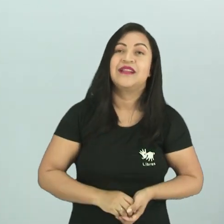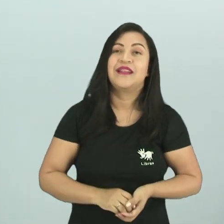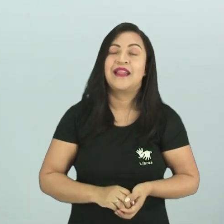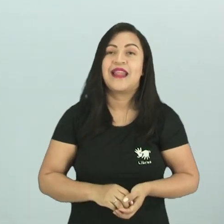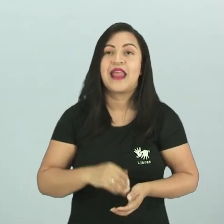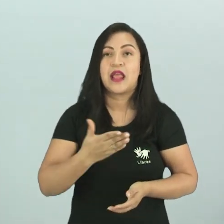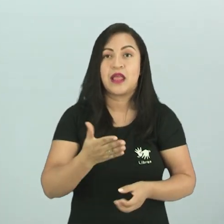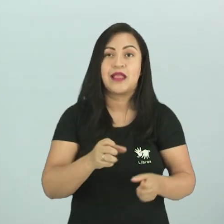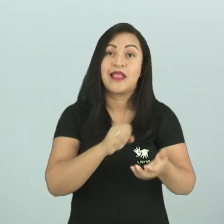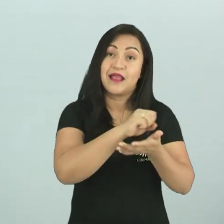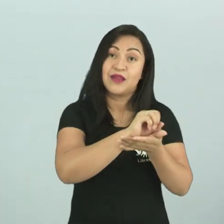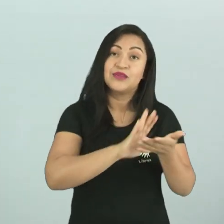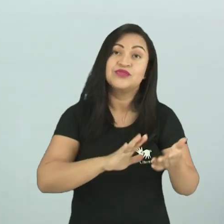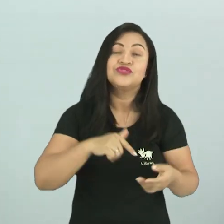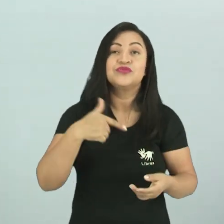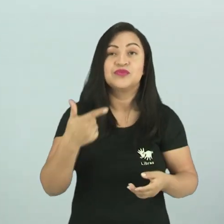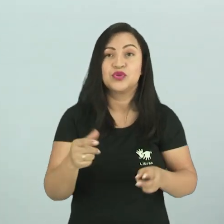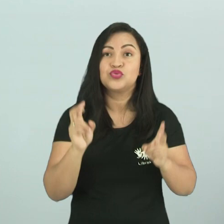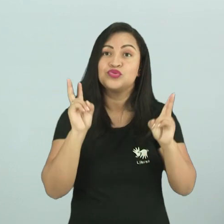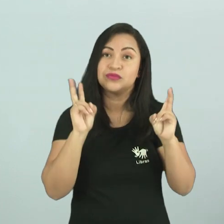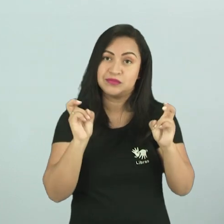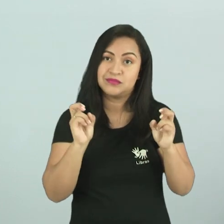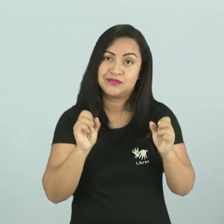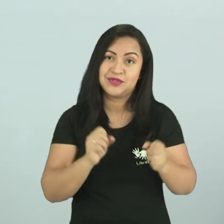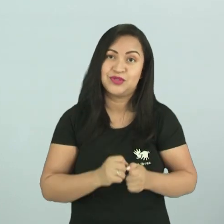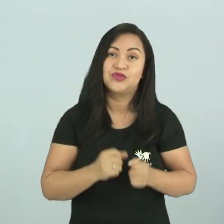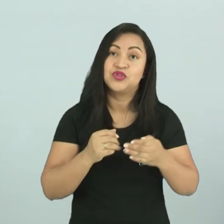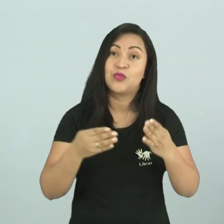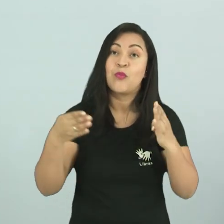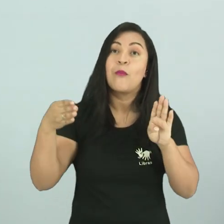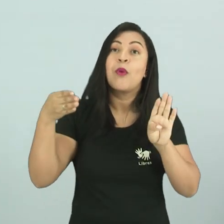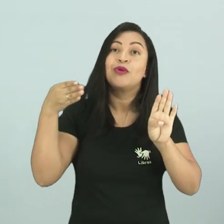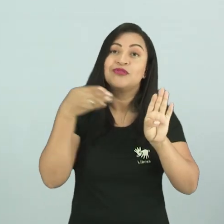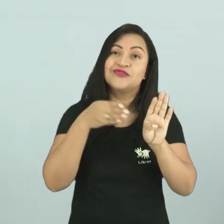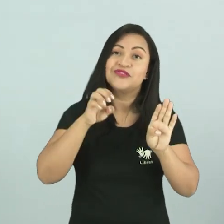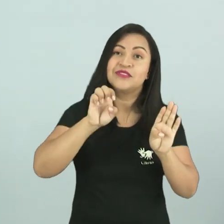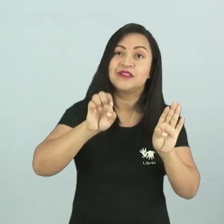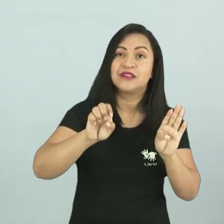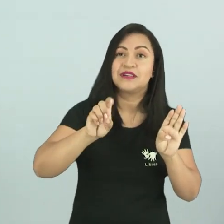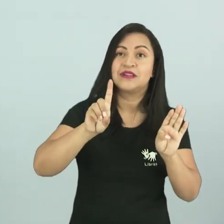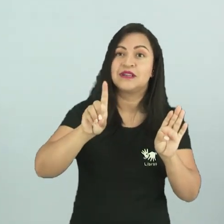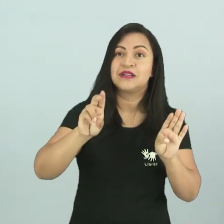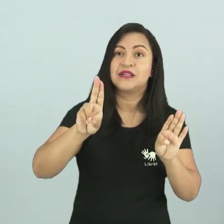e ter acesso a mais materiais sobre o conteúdo, vocês podem acessar a plataforma